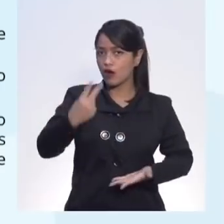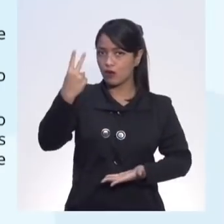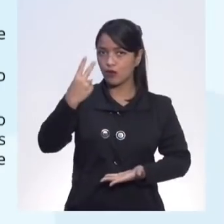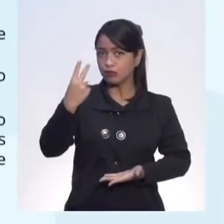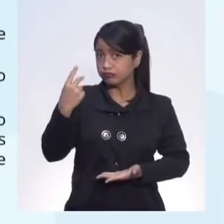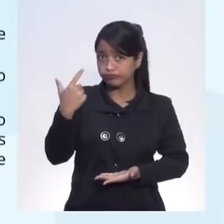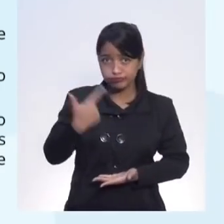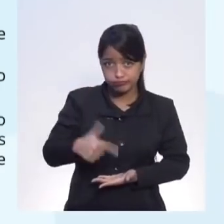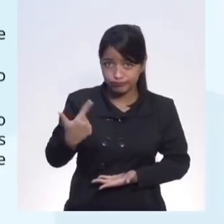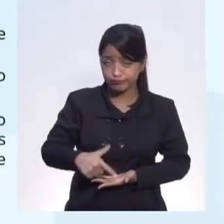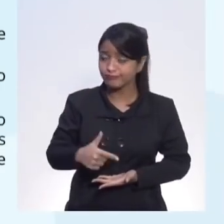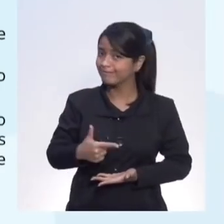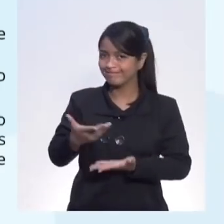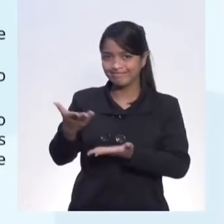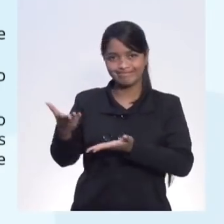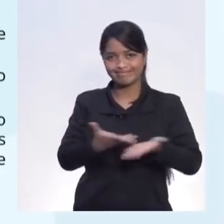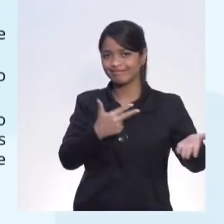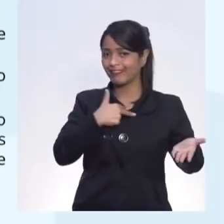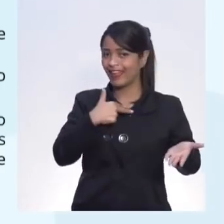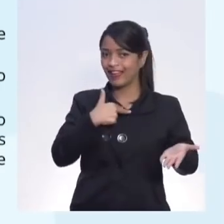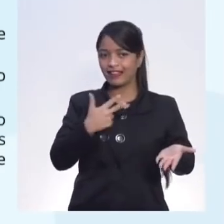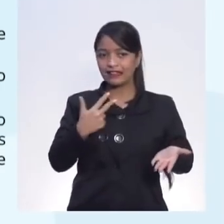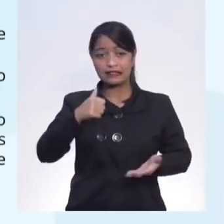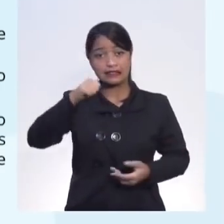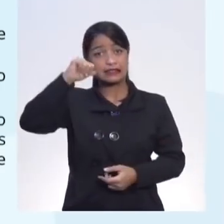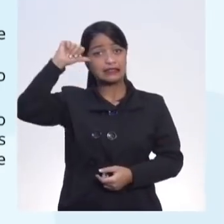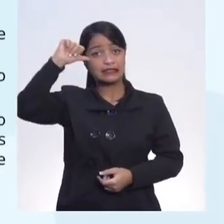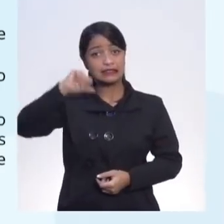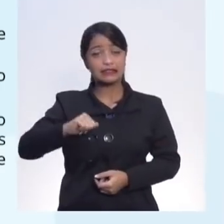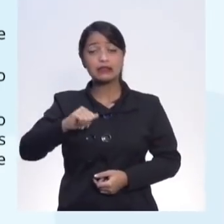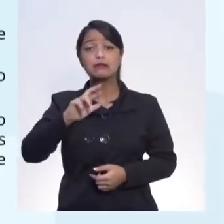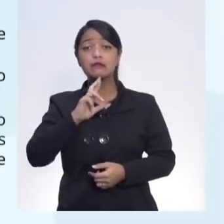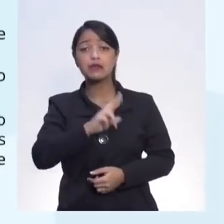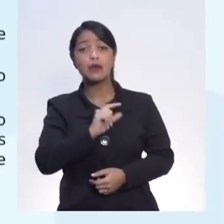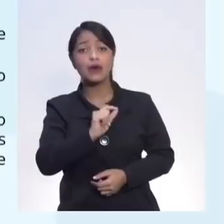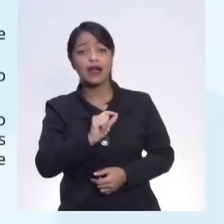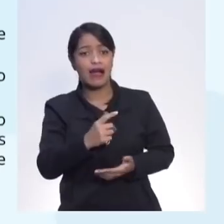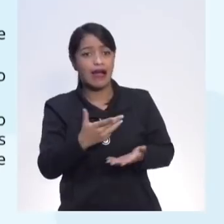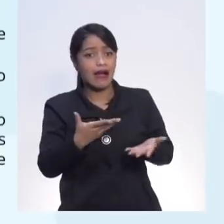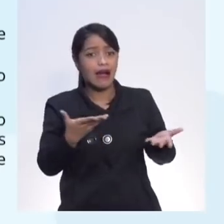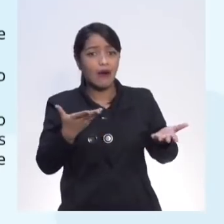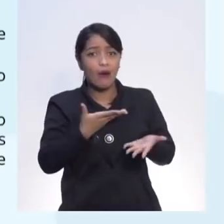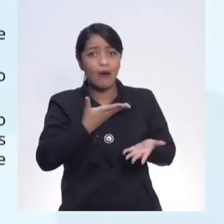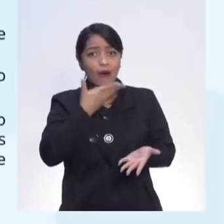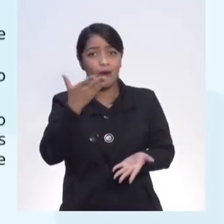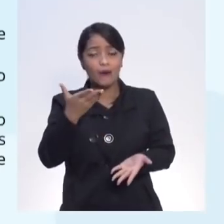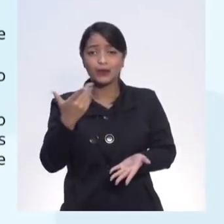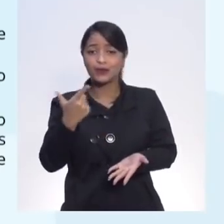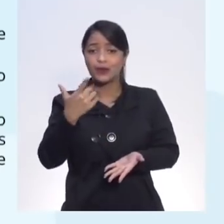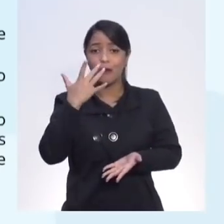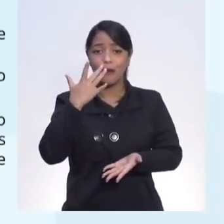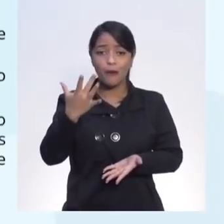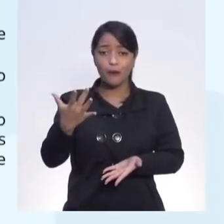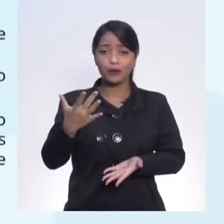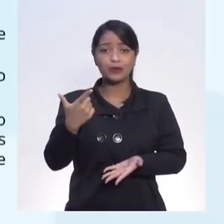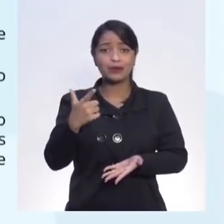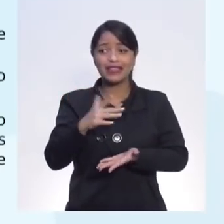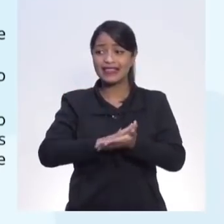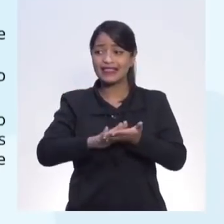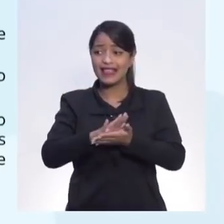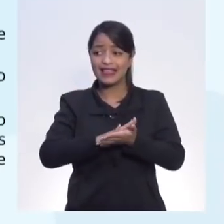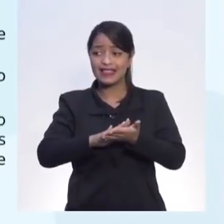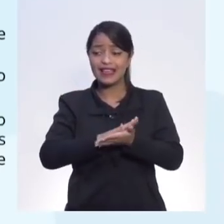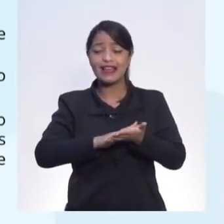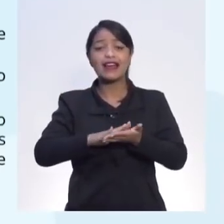E esta agora, não temos ouro, nem nada de valor para oferecer ao santuário. Como há de ser? Emília, nada